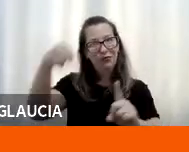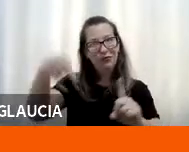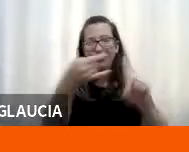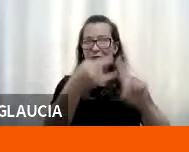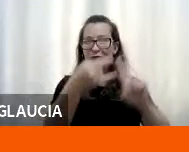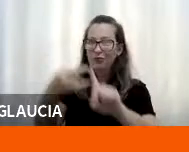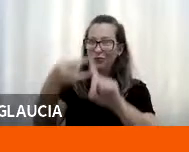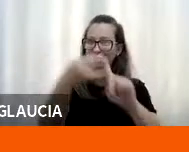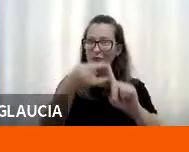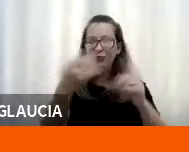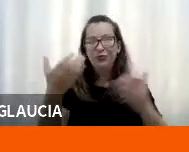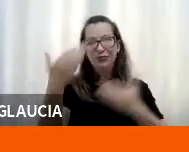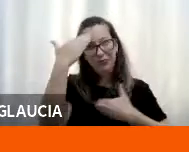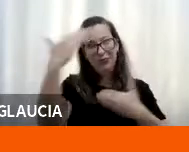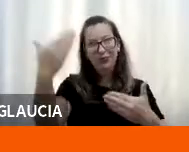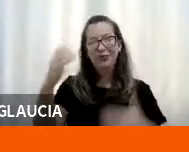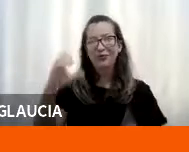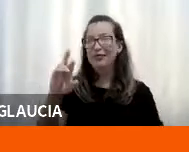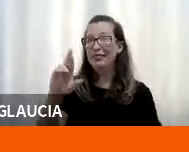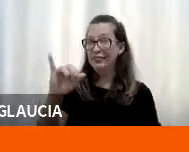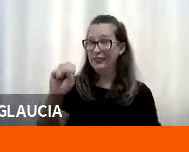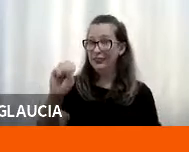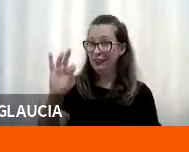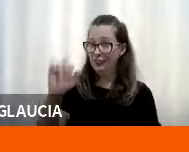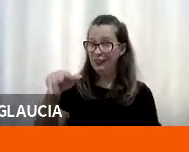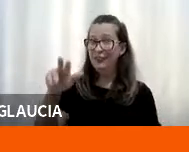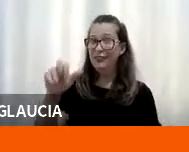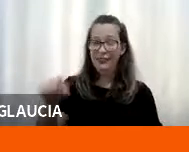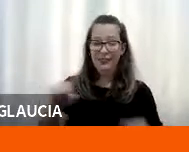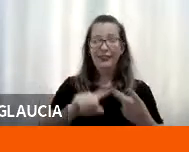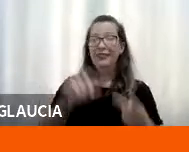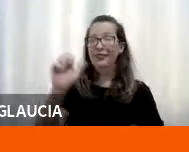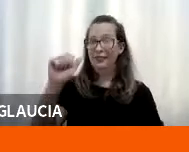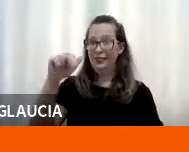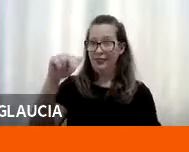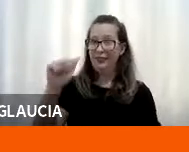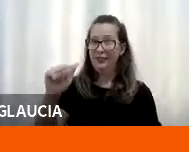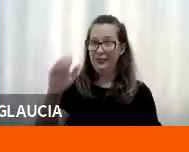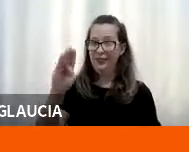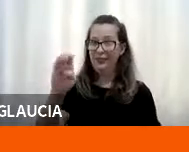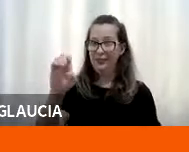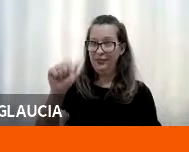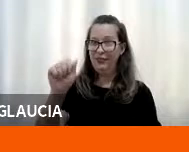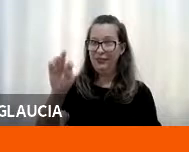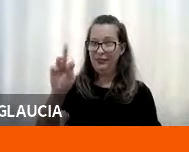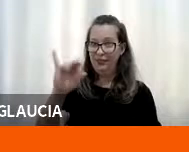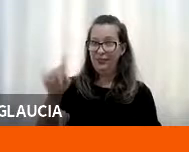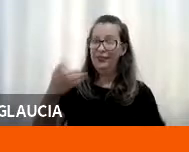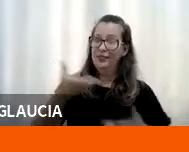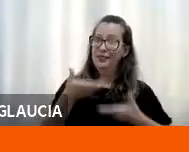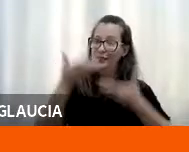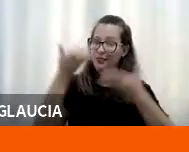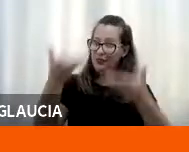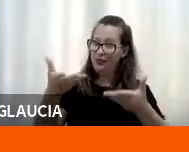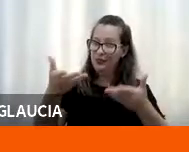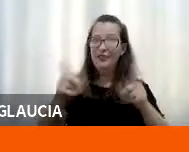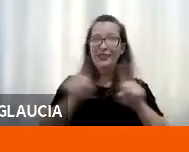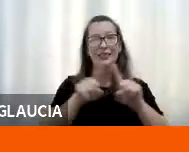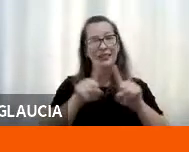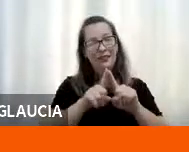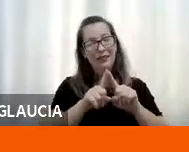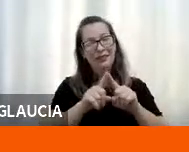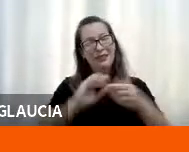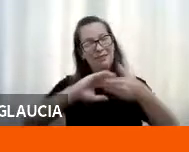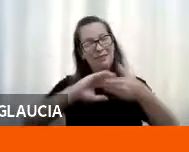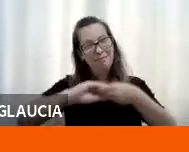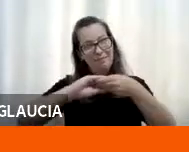agradecer a Cristina Araripe e a Ana Beatriz Aguiar pelo convite, cumprimentar nossa vice-presidente